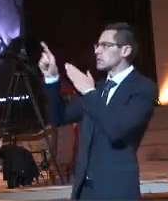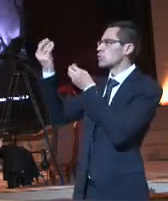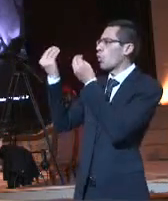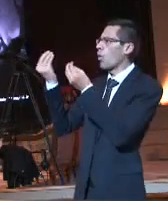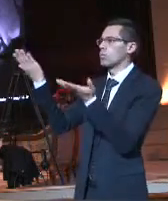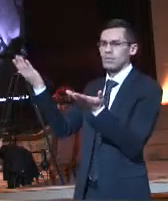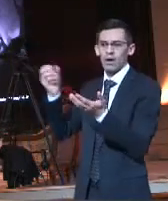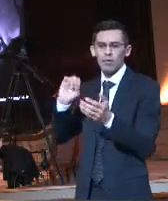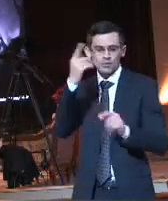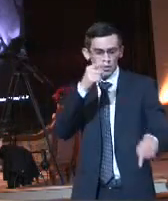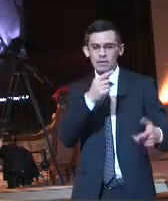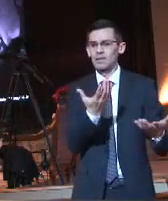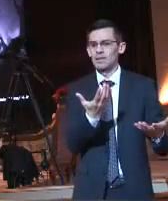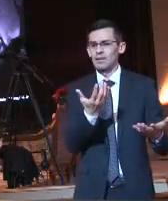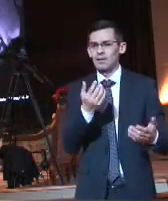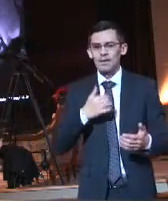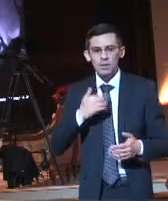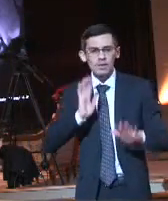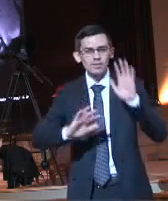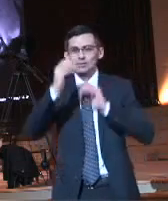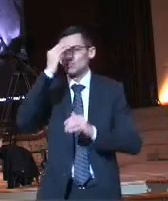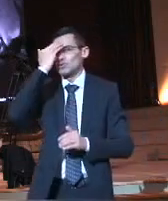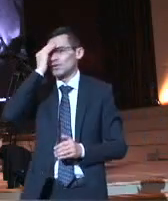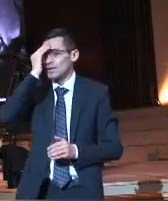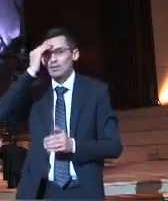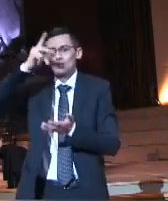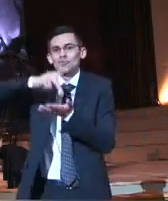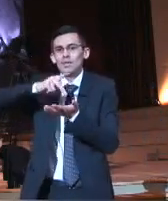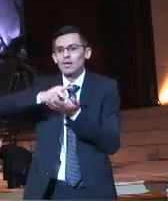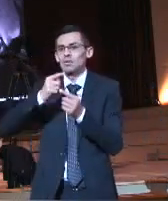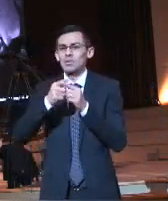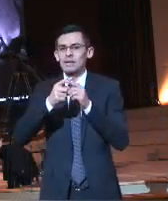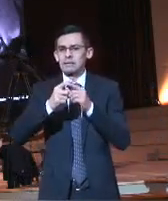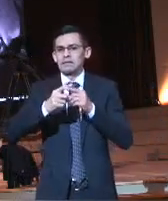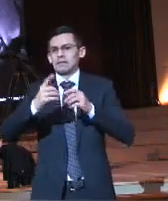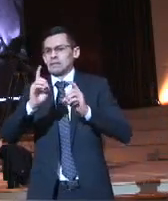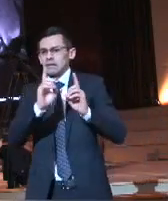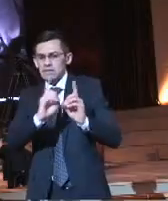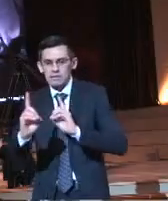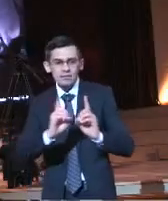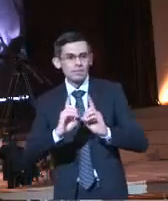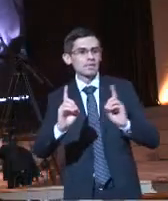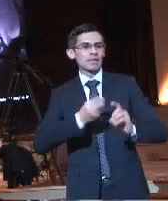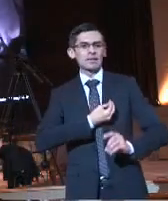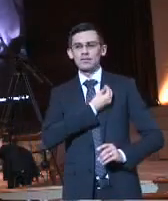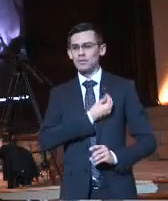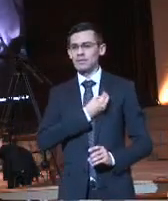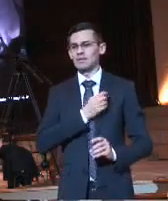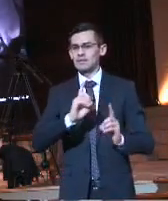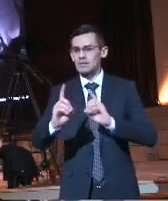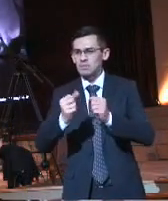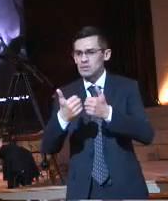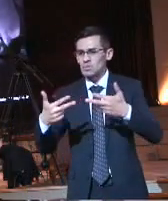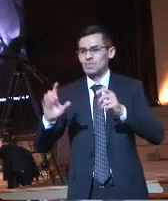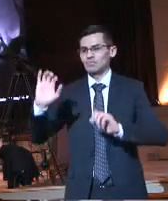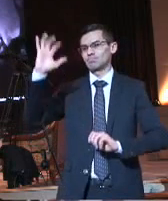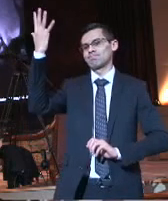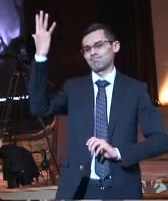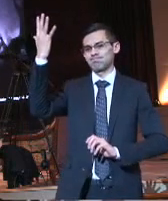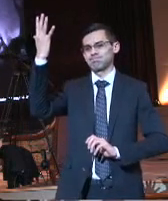é verdade, gente. Senhor, eu não entendo algumas coisas da dinâmica, daquilo que é